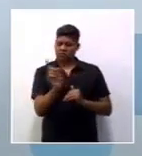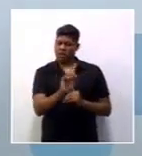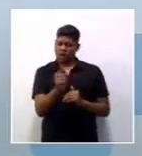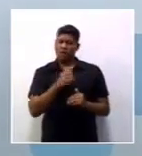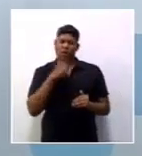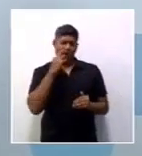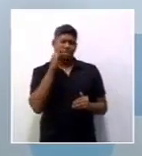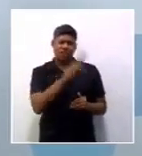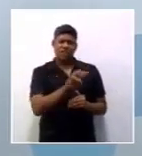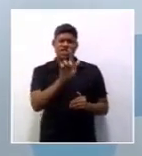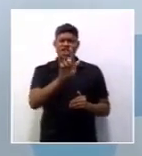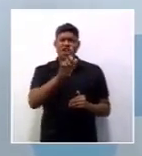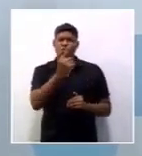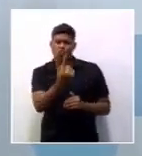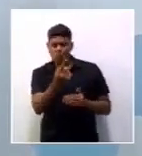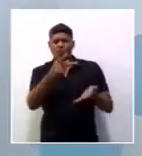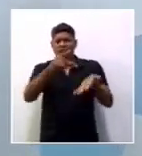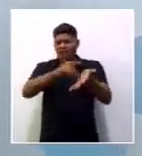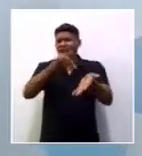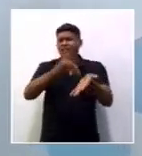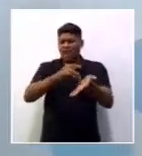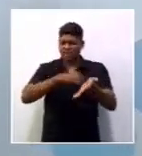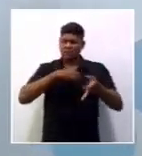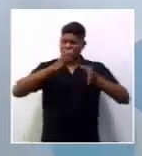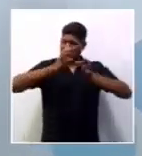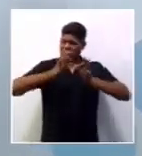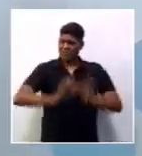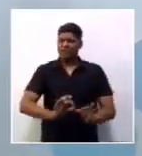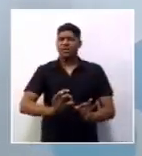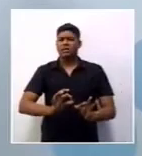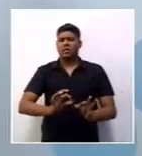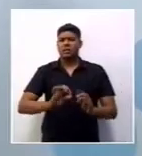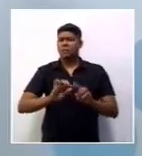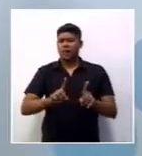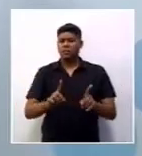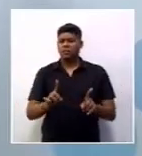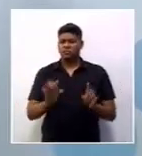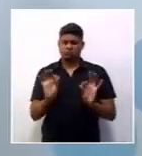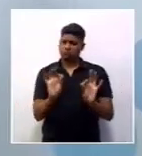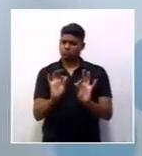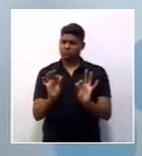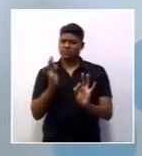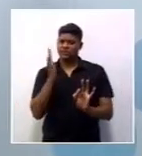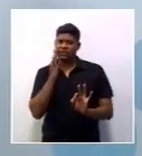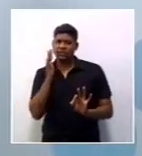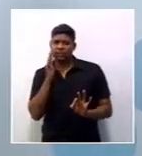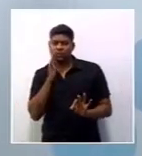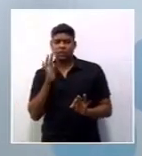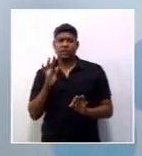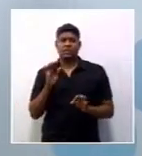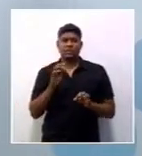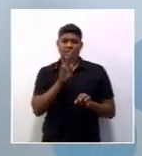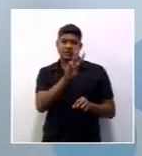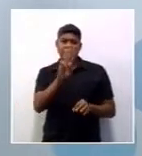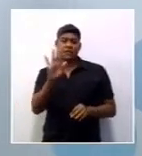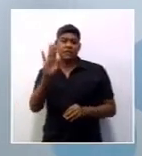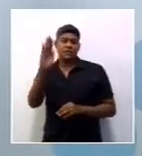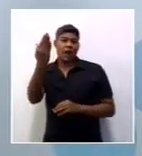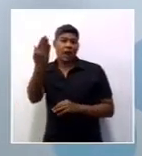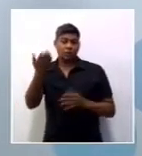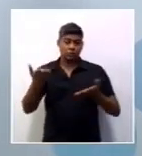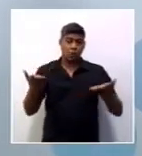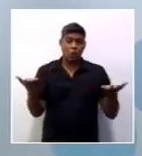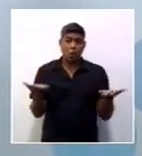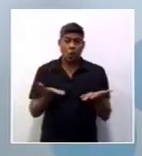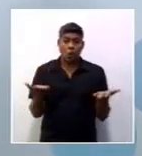no G1, é verdade, eu tenho certeza. Só que não foi, porque na verdade foi um site falso. Isso,